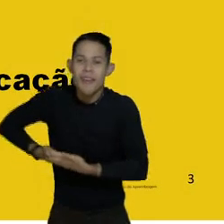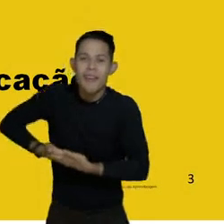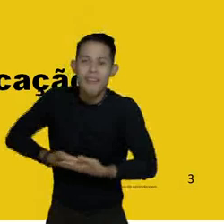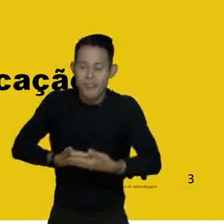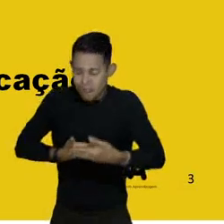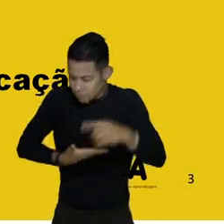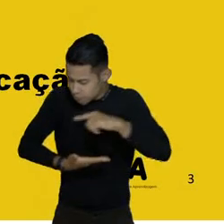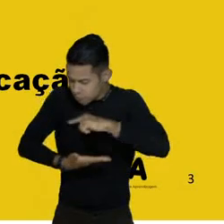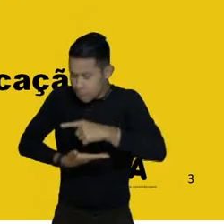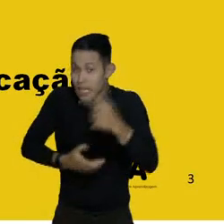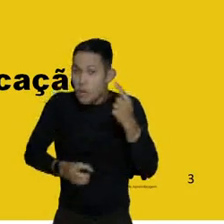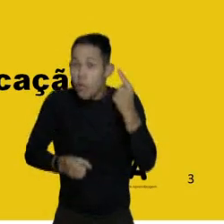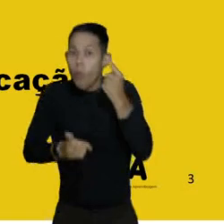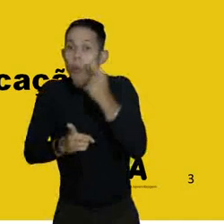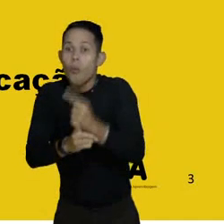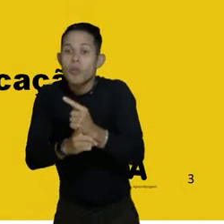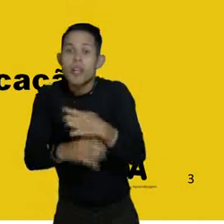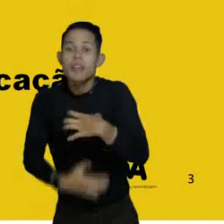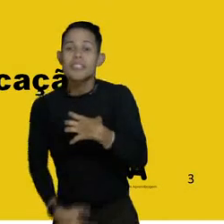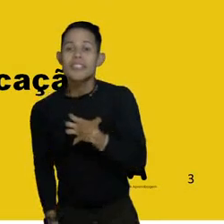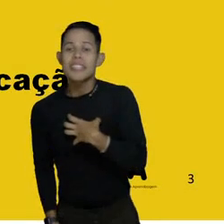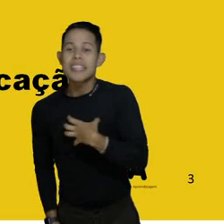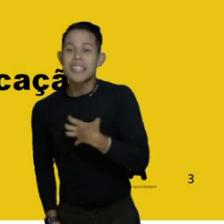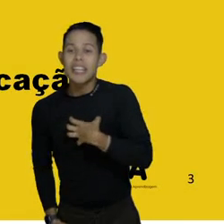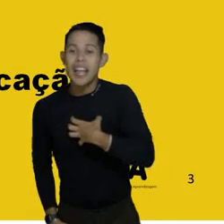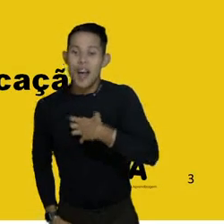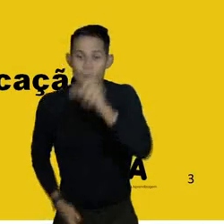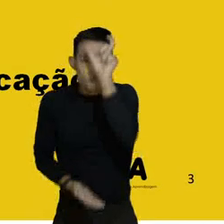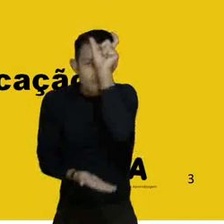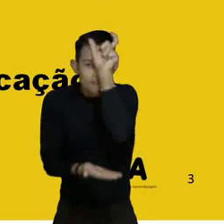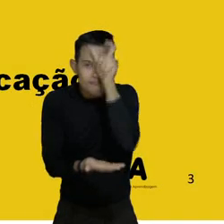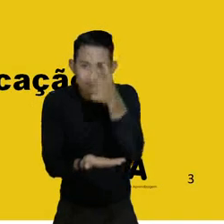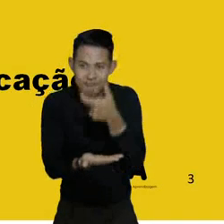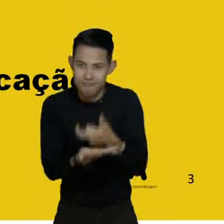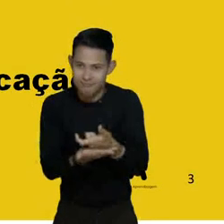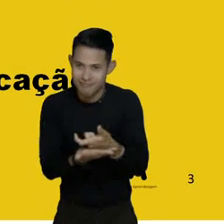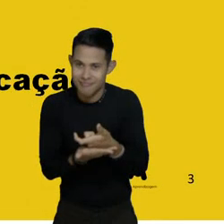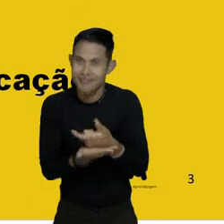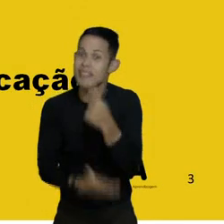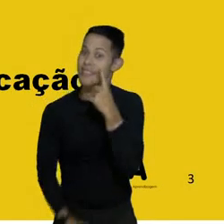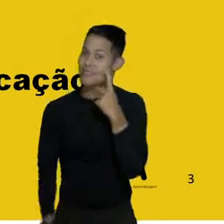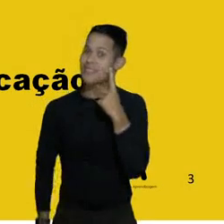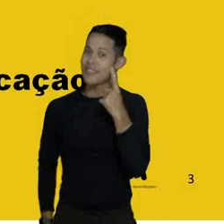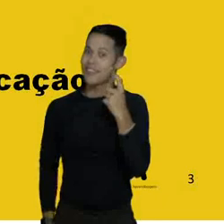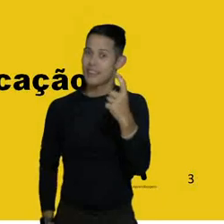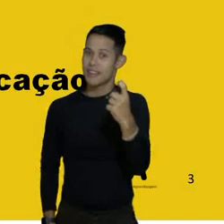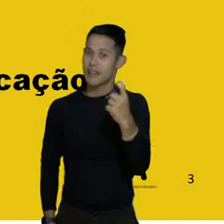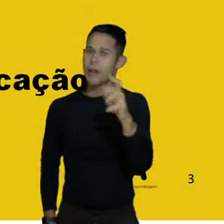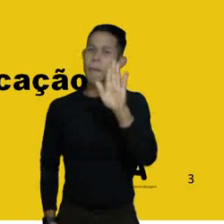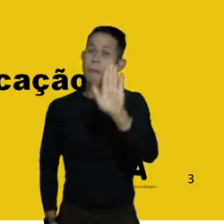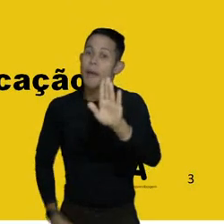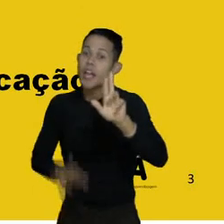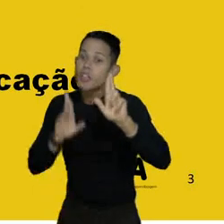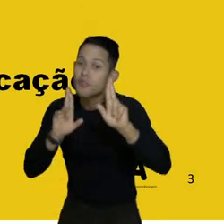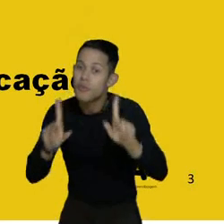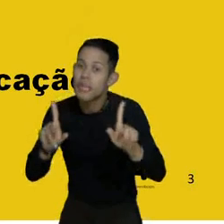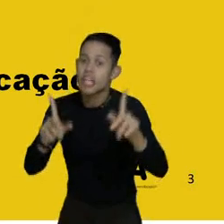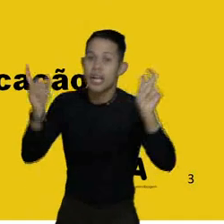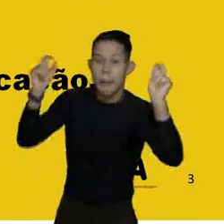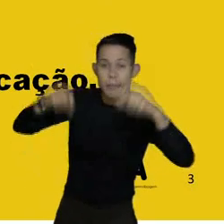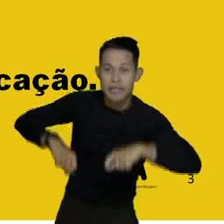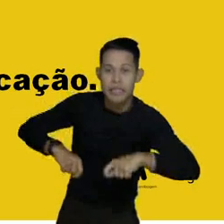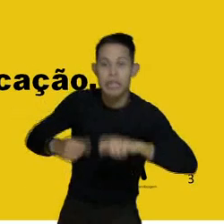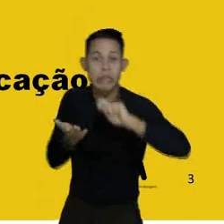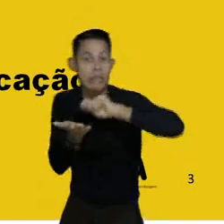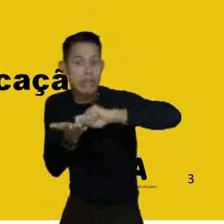sinal da dislexia então uma coisa super interessante Então e diferente da da capacidade da gente ler e escrever